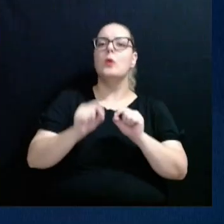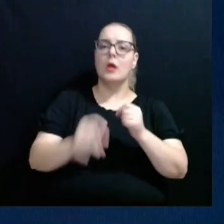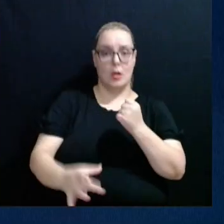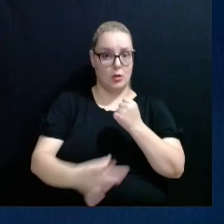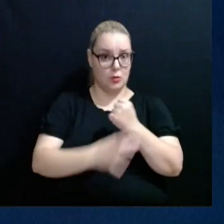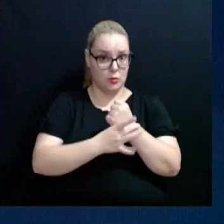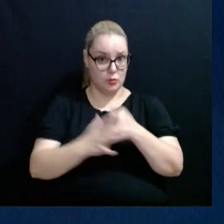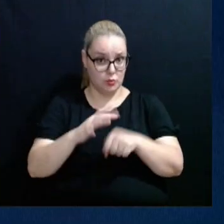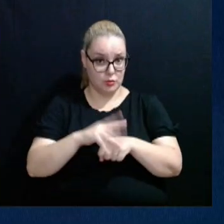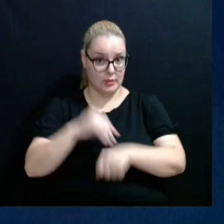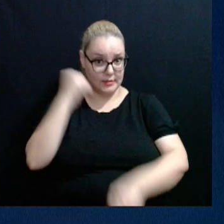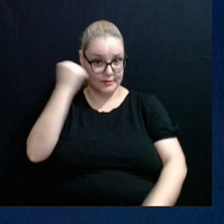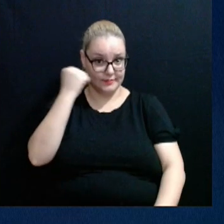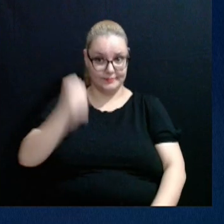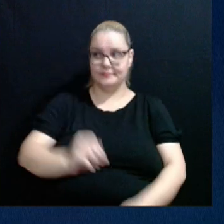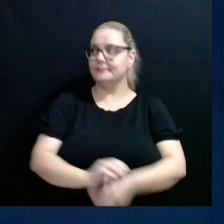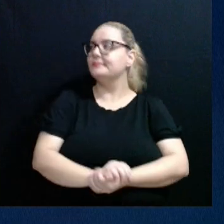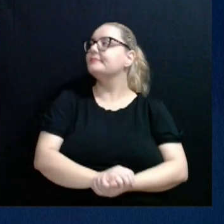graves.